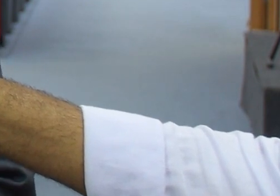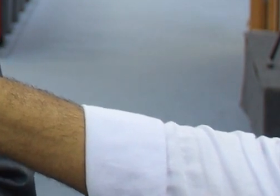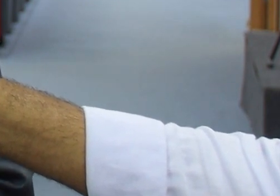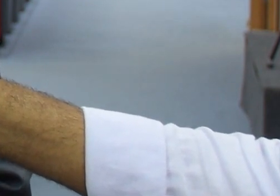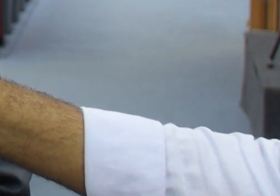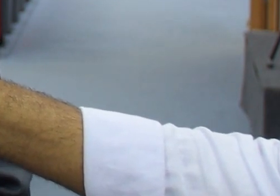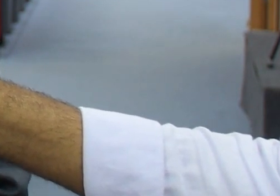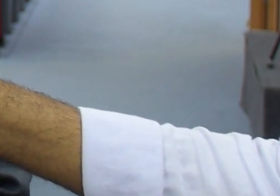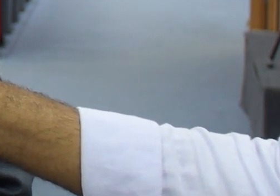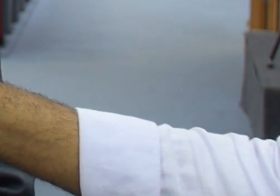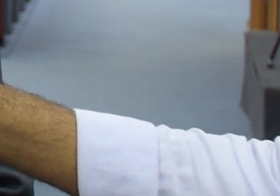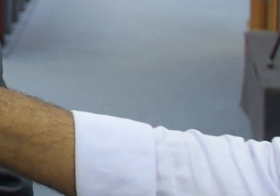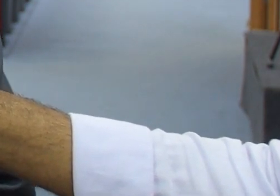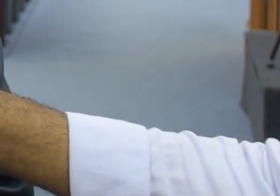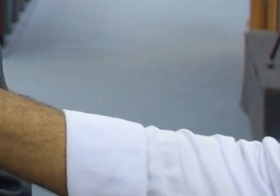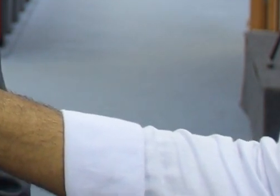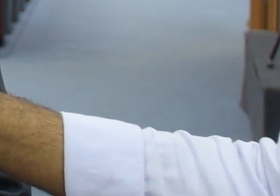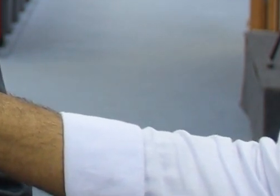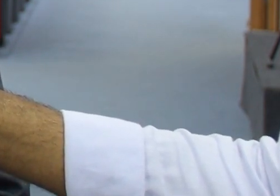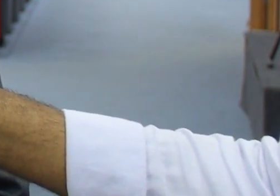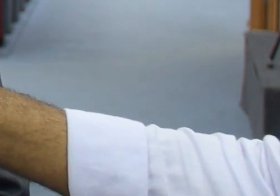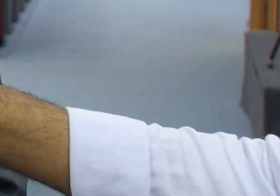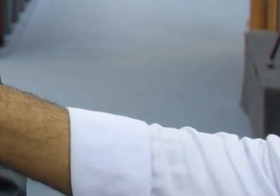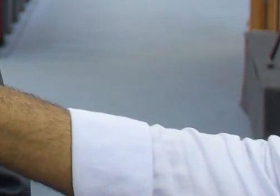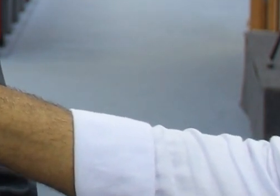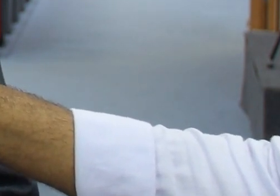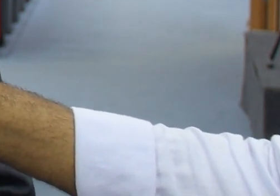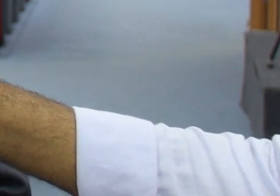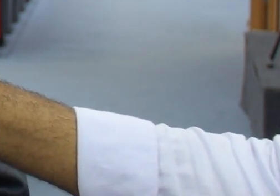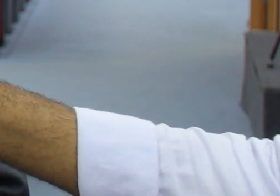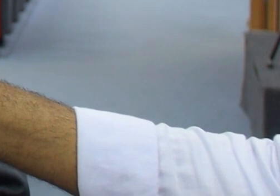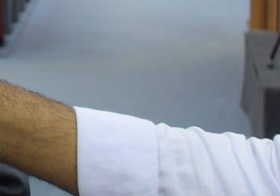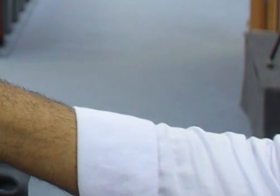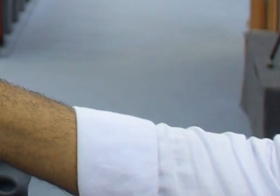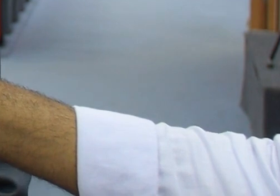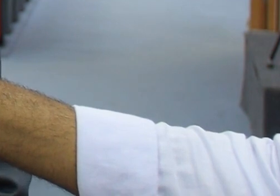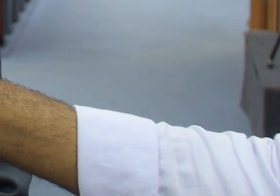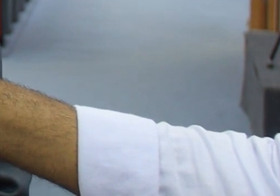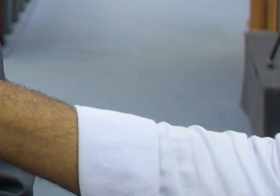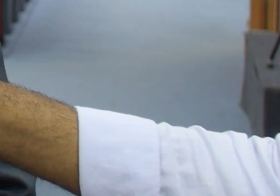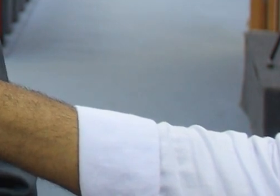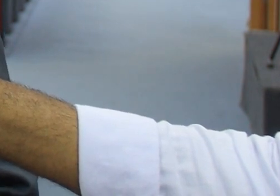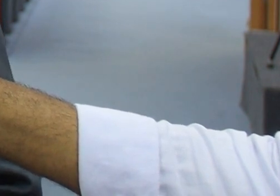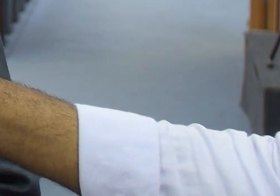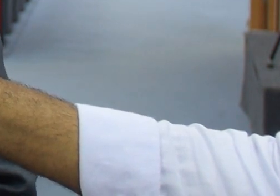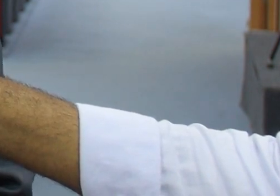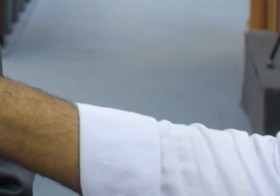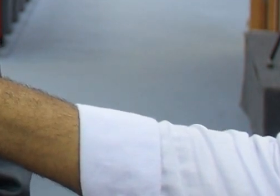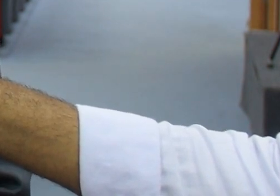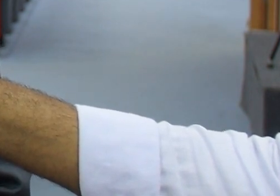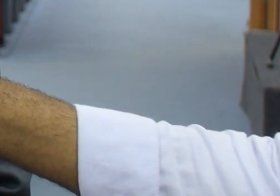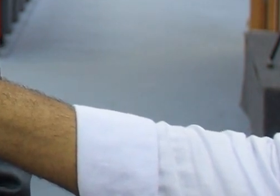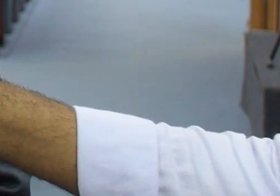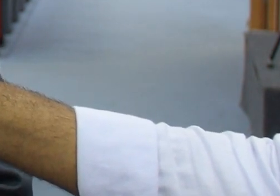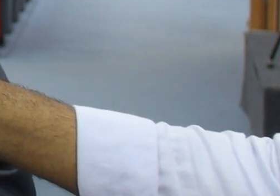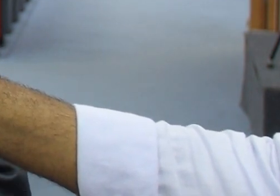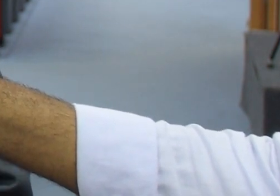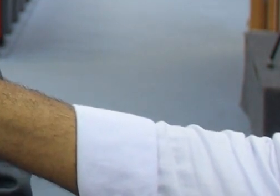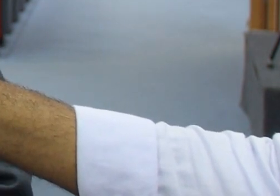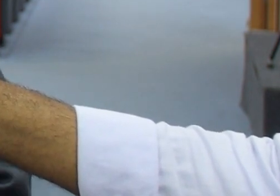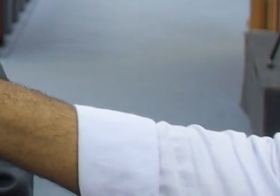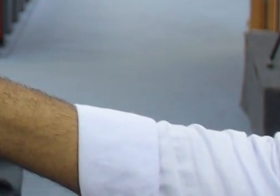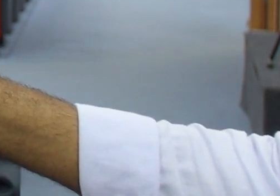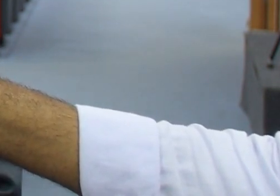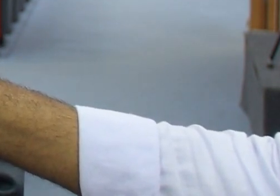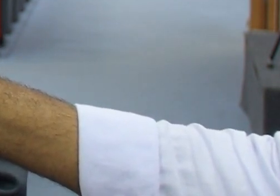em nível ambulatorial através das unidades básicas de saúde animal tanto na região serrana em córgo do Ouro quanto no Barreto na no